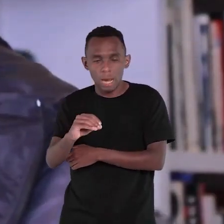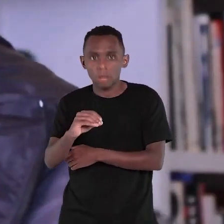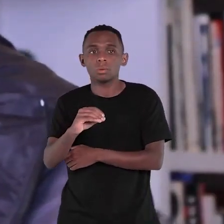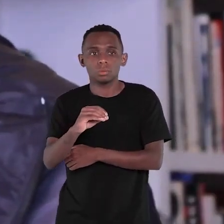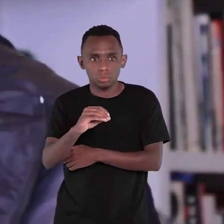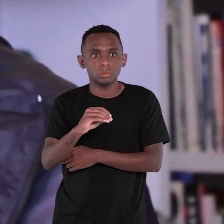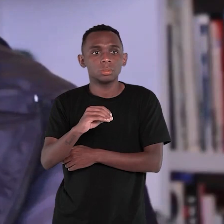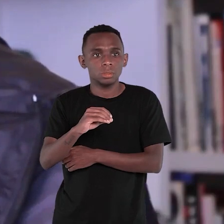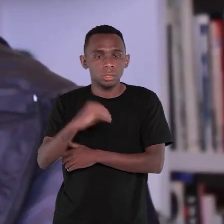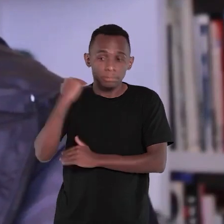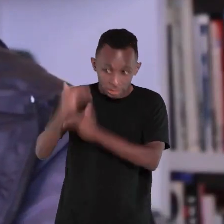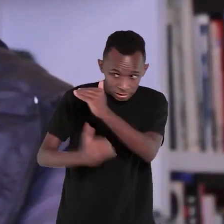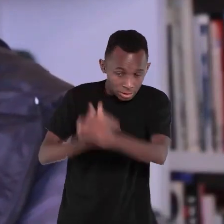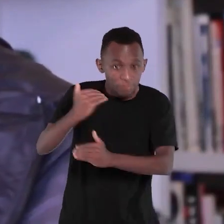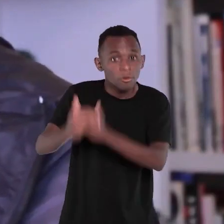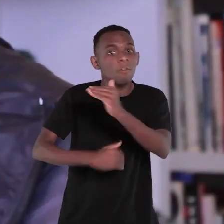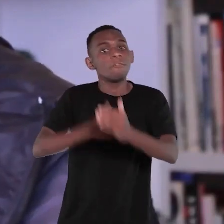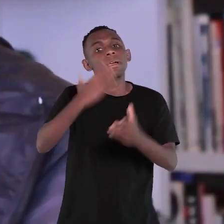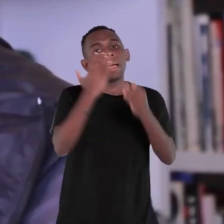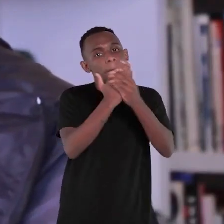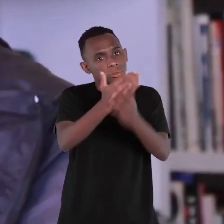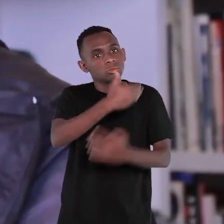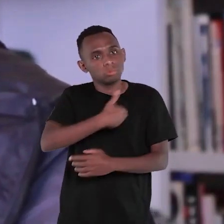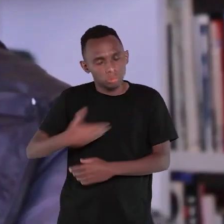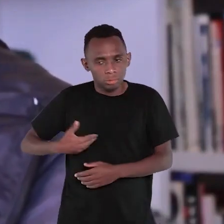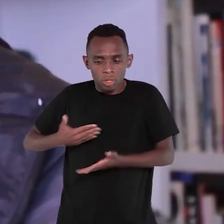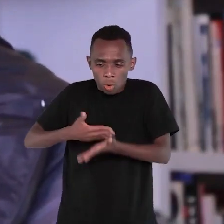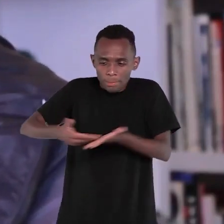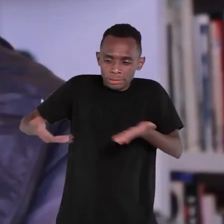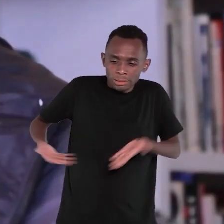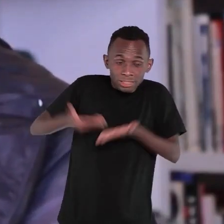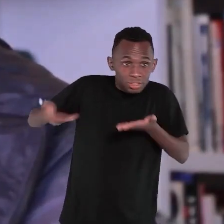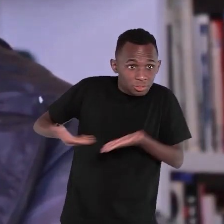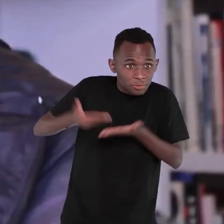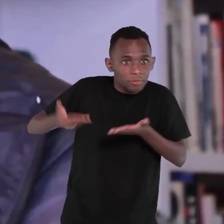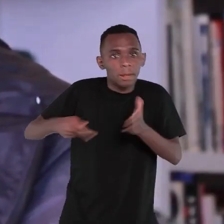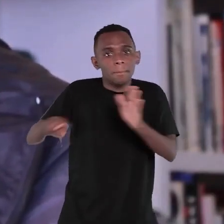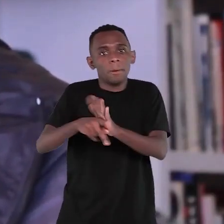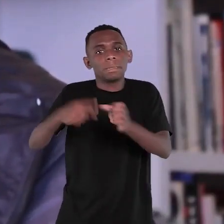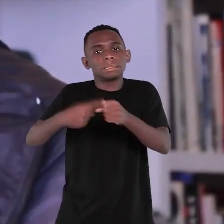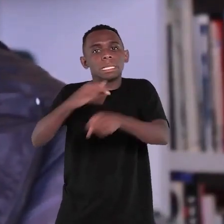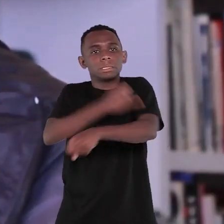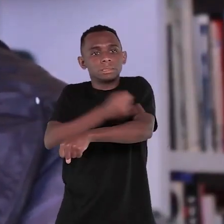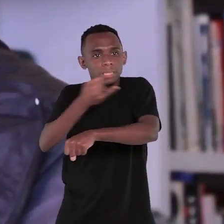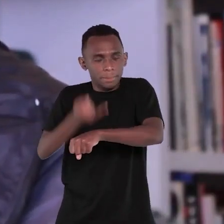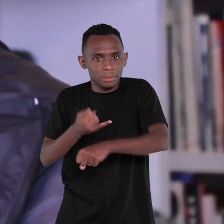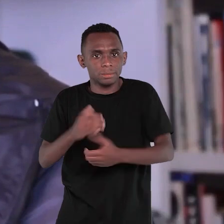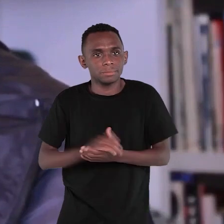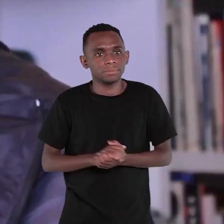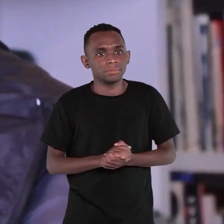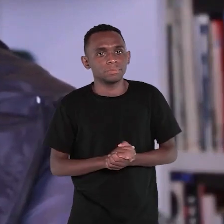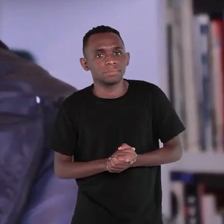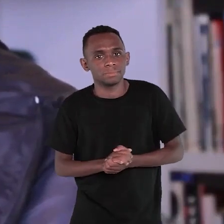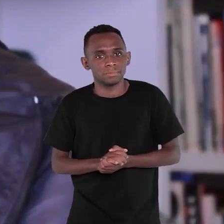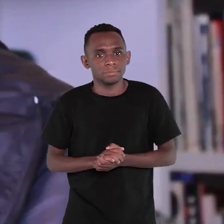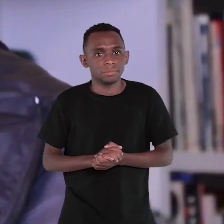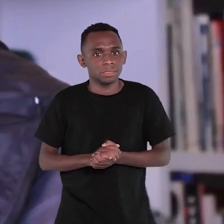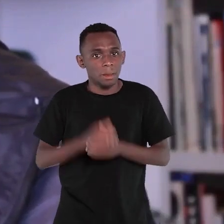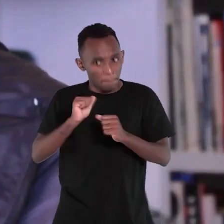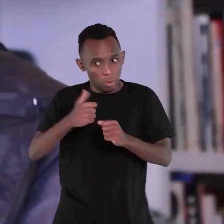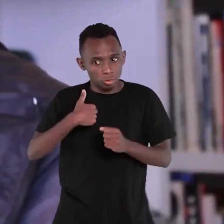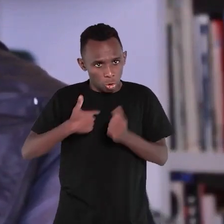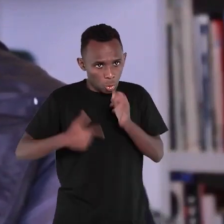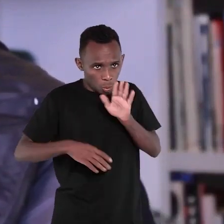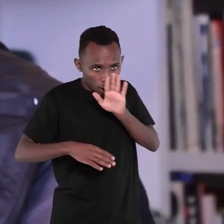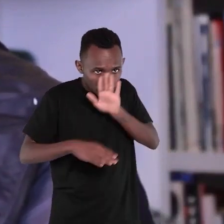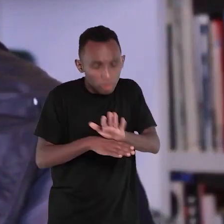Marco Antônio Lage, para que essa coisa possa funcionar e sirva de inspiração para a cidade de Itabira, viu? Quando